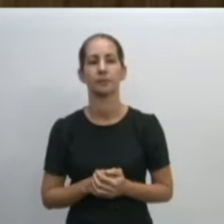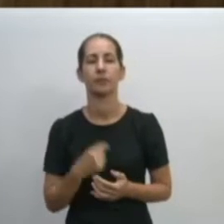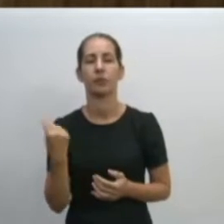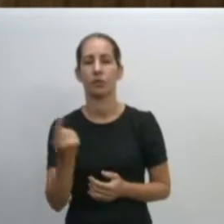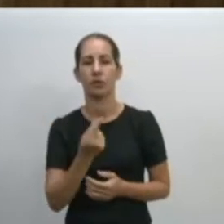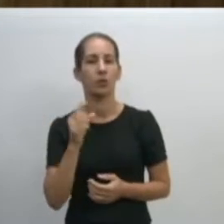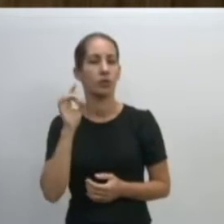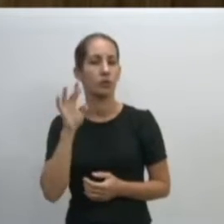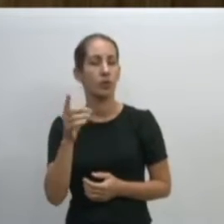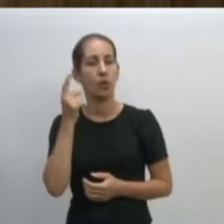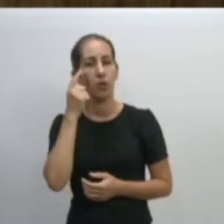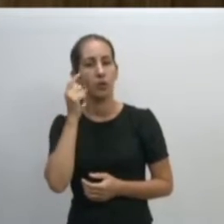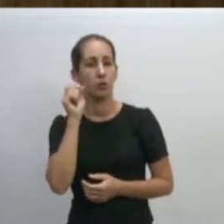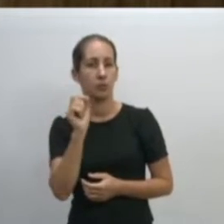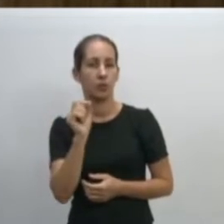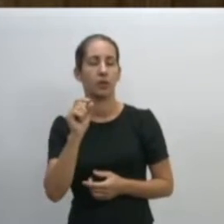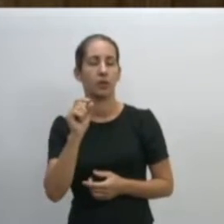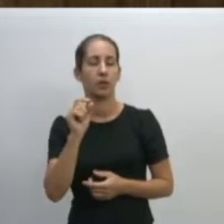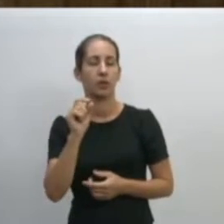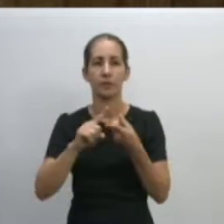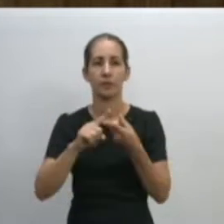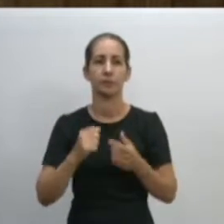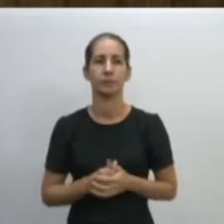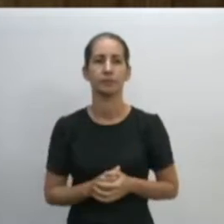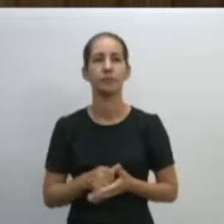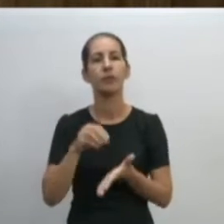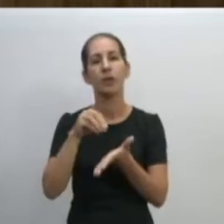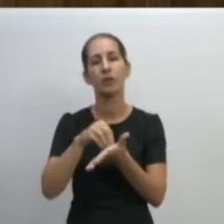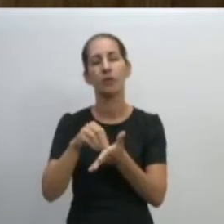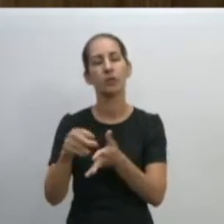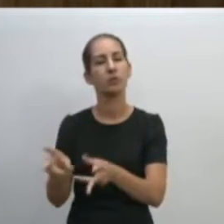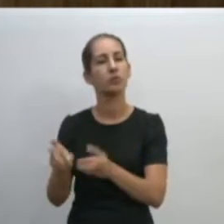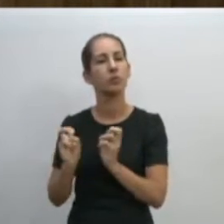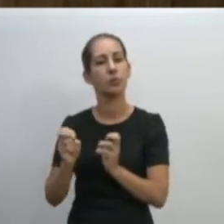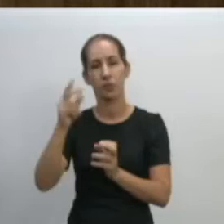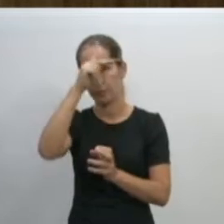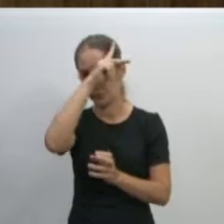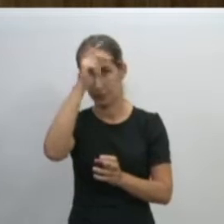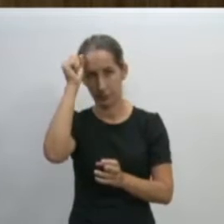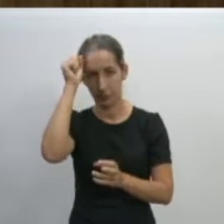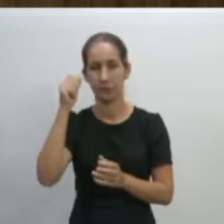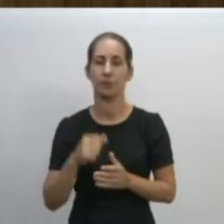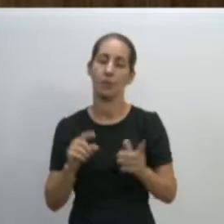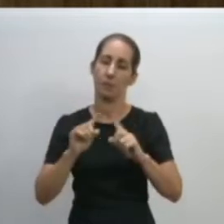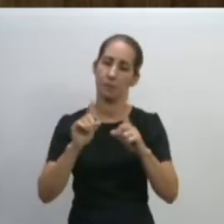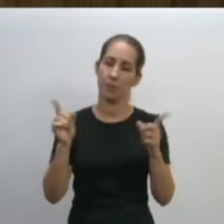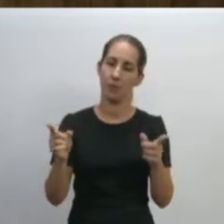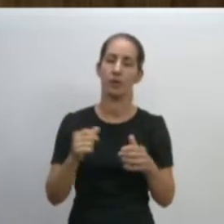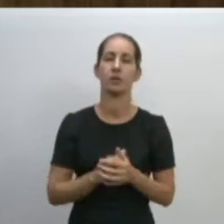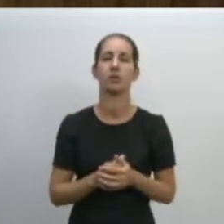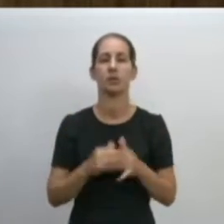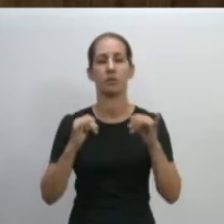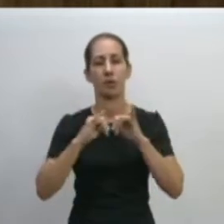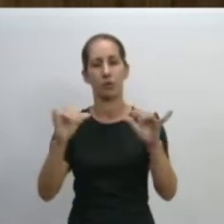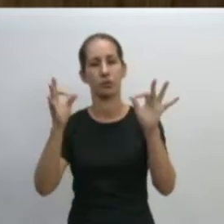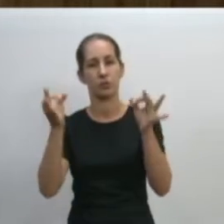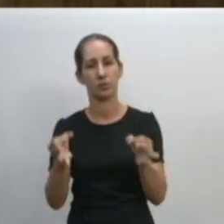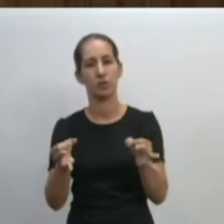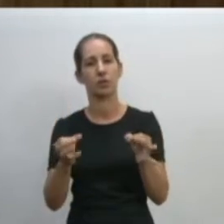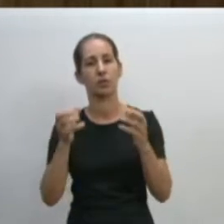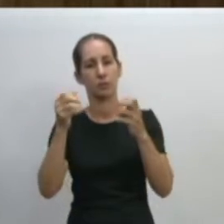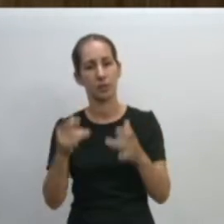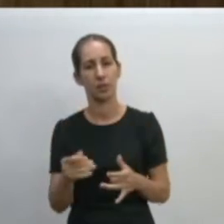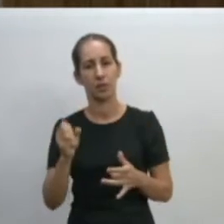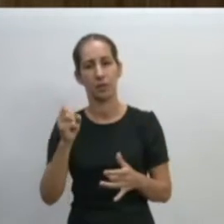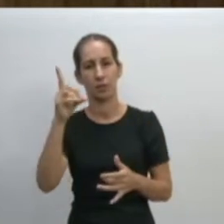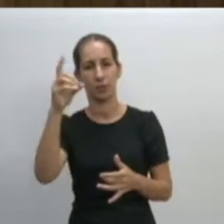nós observamos que há também a falta de prioridade do executivo. Mas, como bem disse, relatou o vereador Eribaldo,